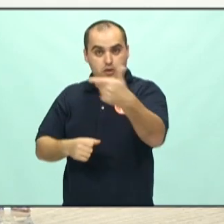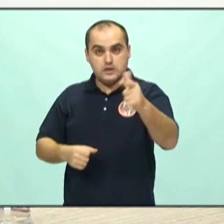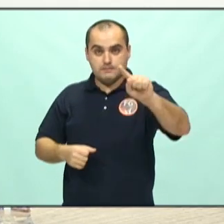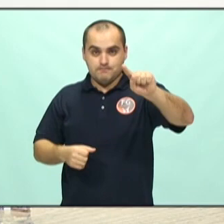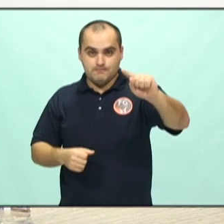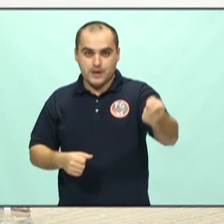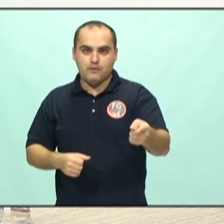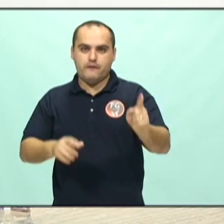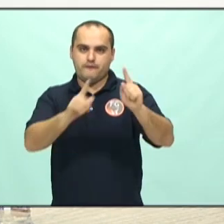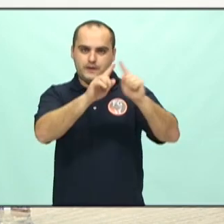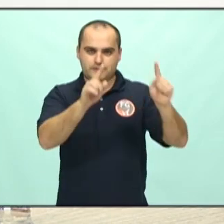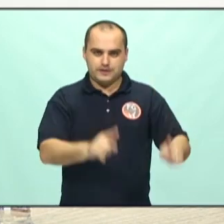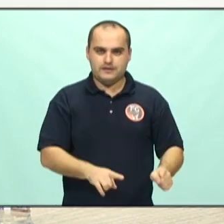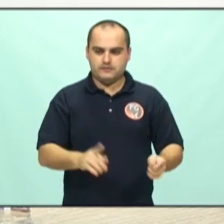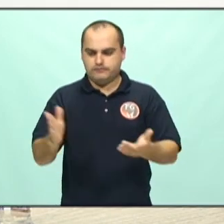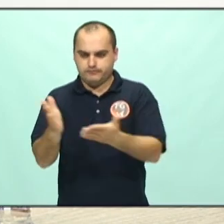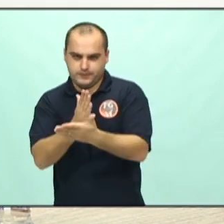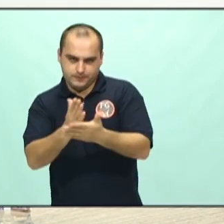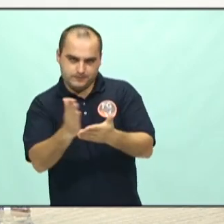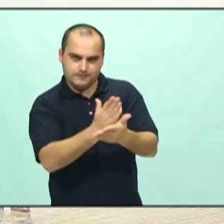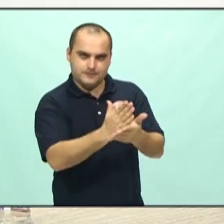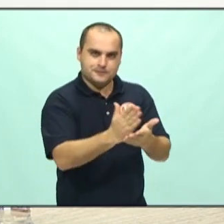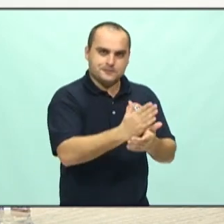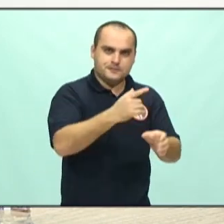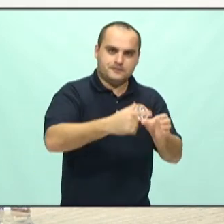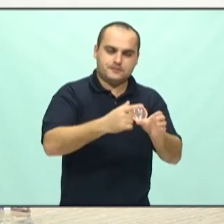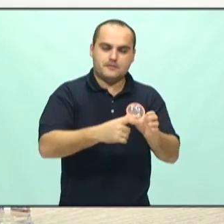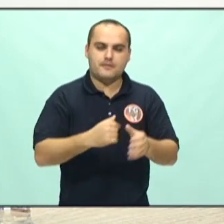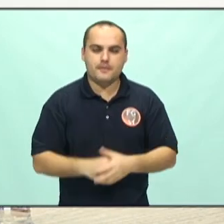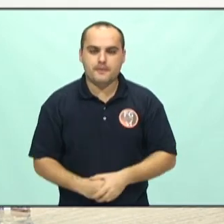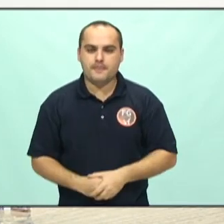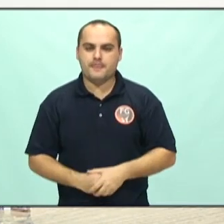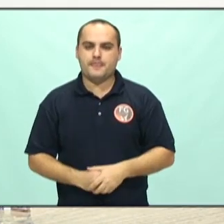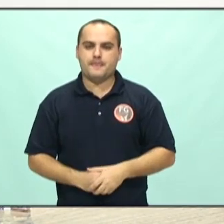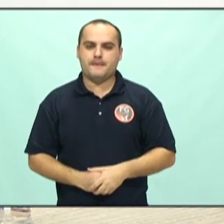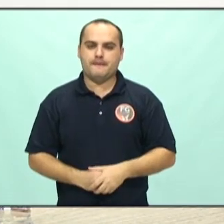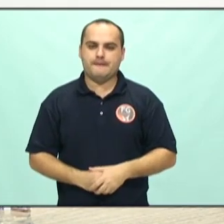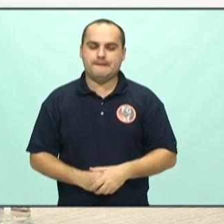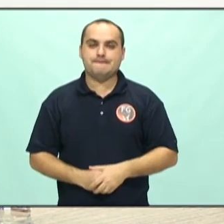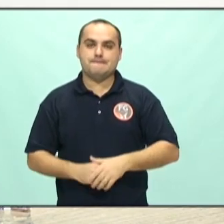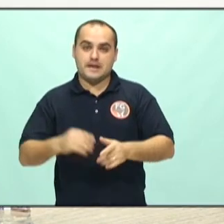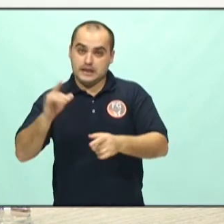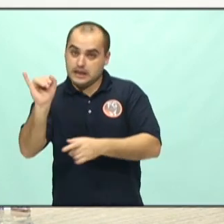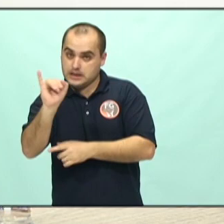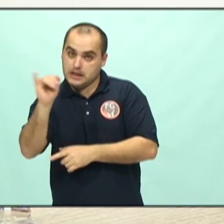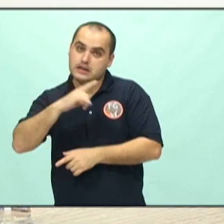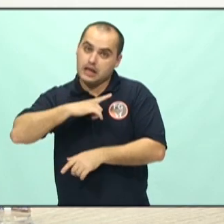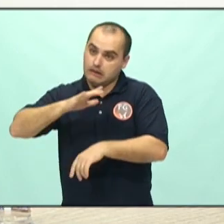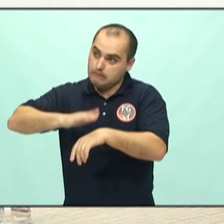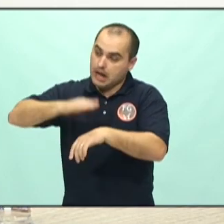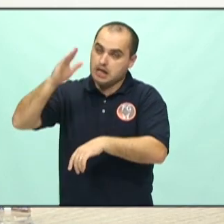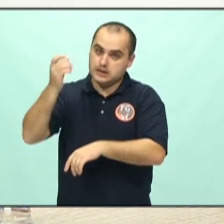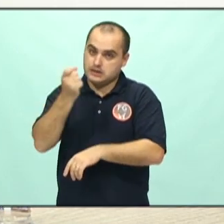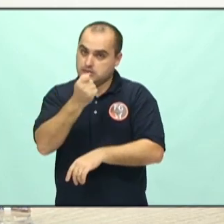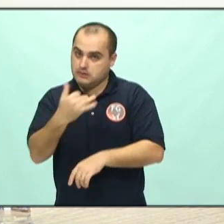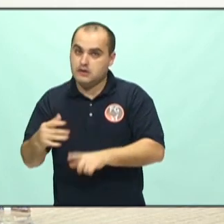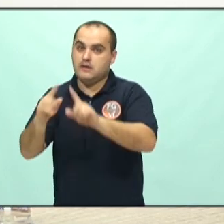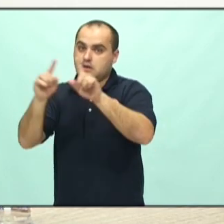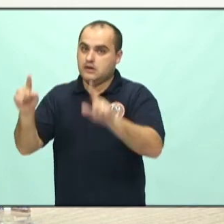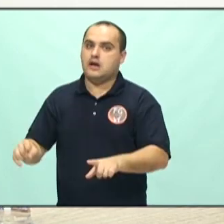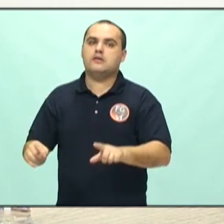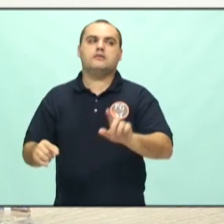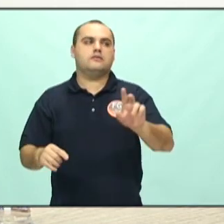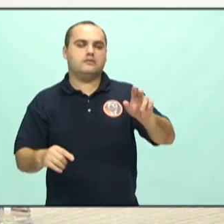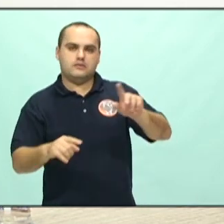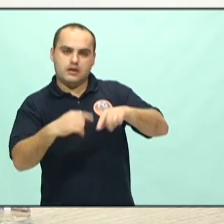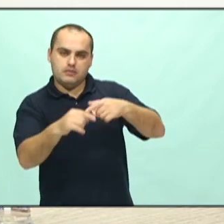Dividido nessas 6 cidades, né? Nós temos aí o maior município, Itajaí, seguido de Navegantes. Depois